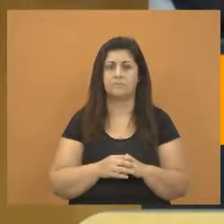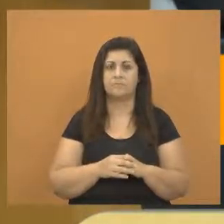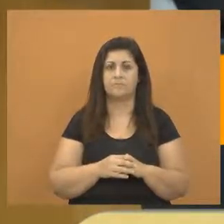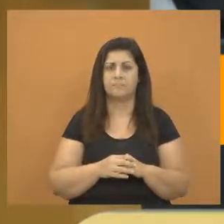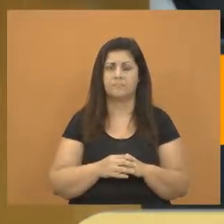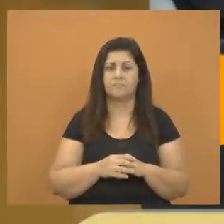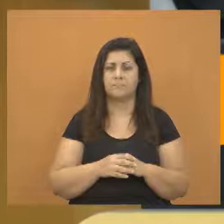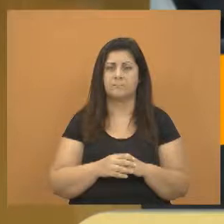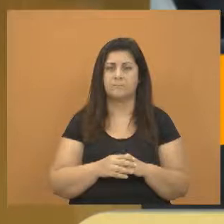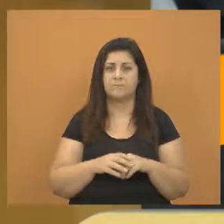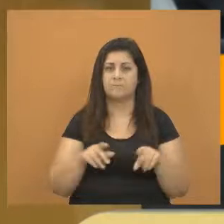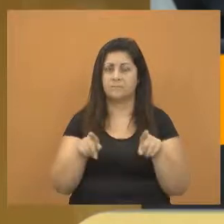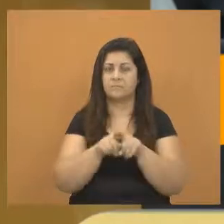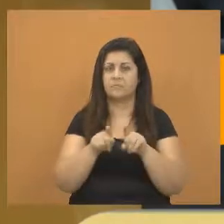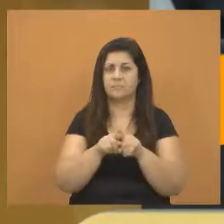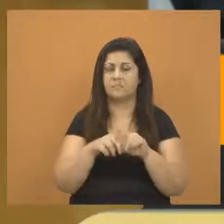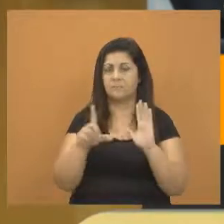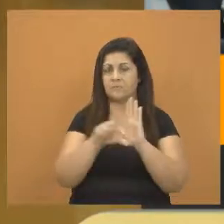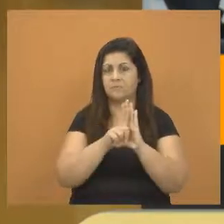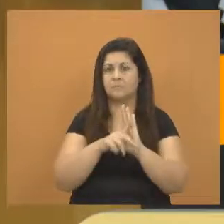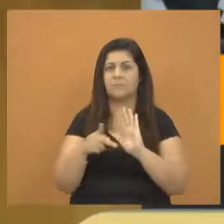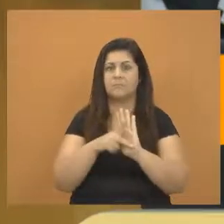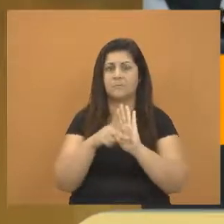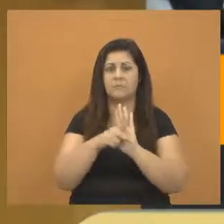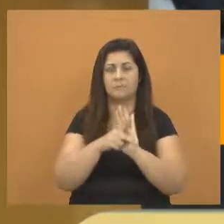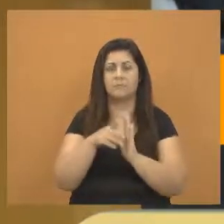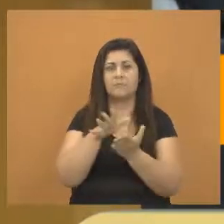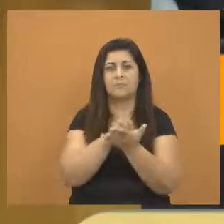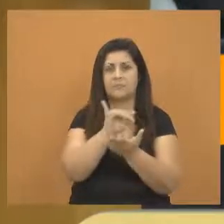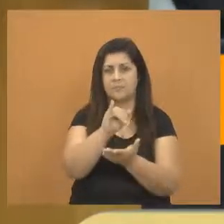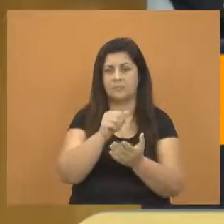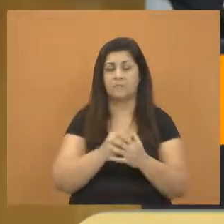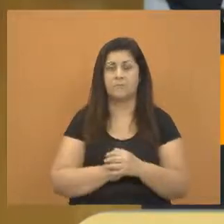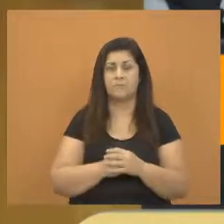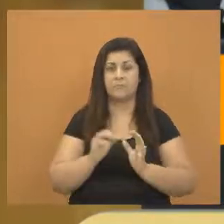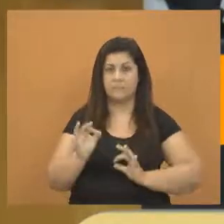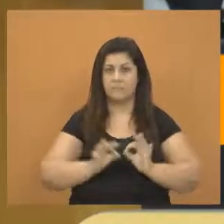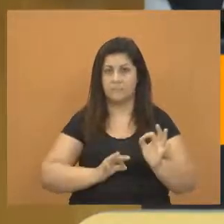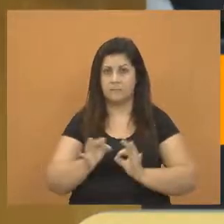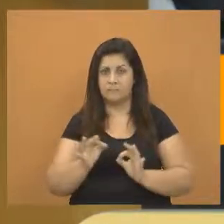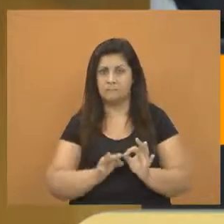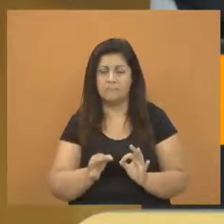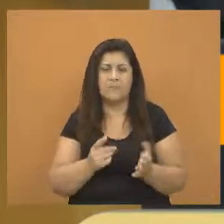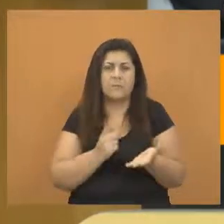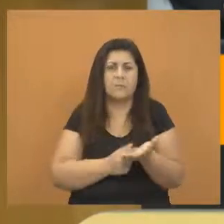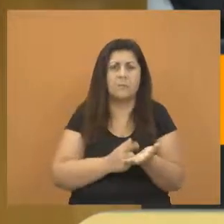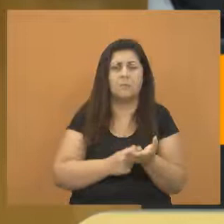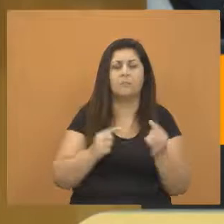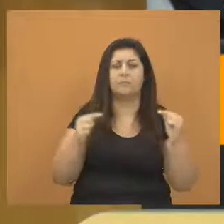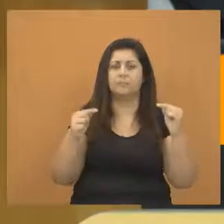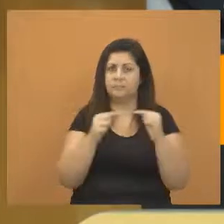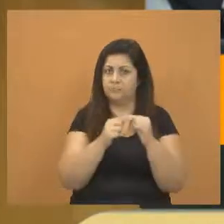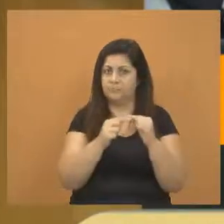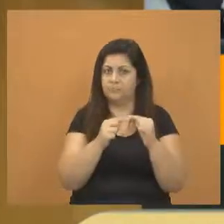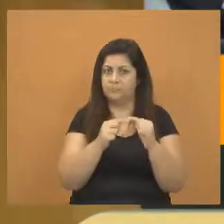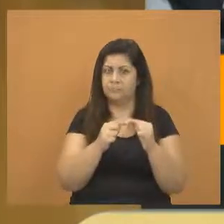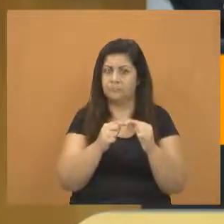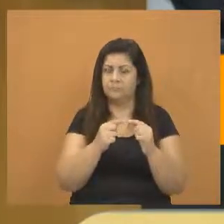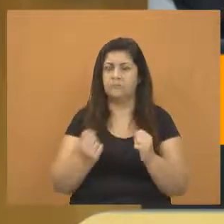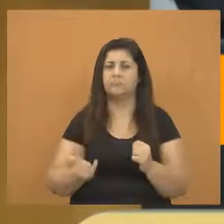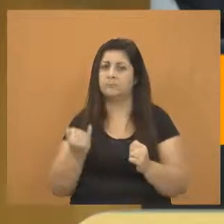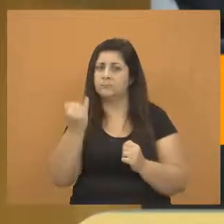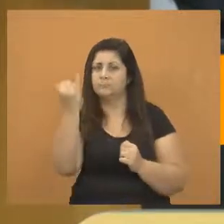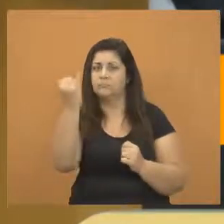disposições transitórias da Lei Orgânica do Município de Jacareí, estabelecendo programas, objetivos,